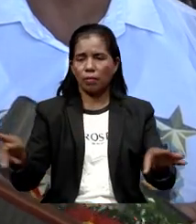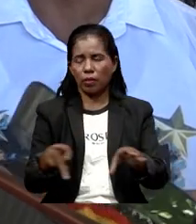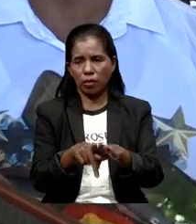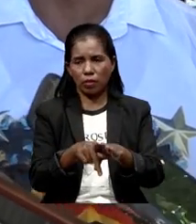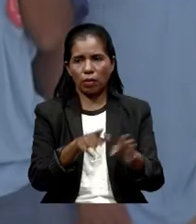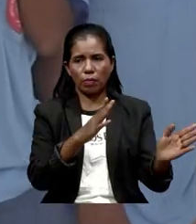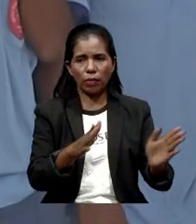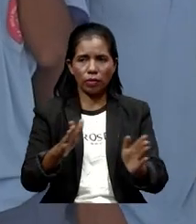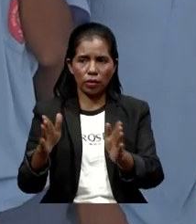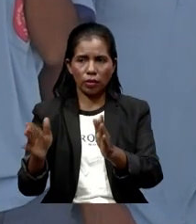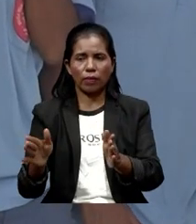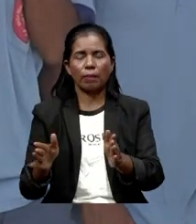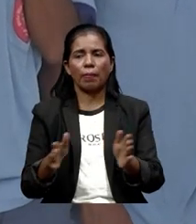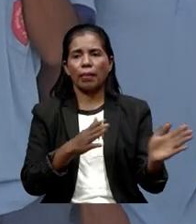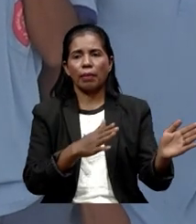de